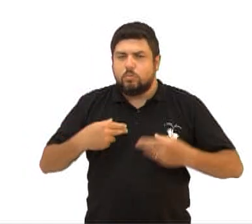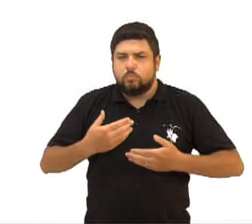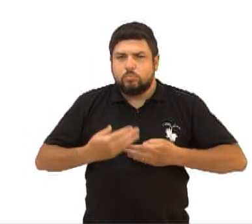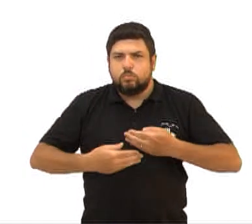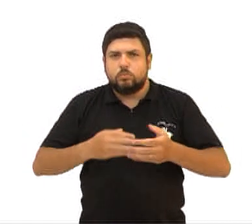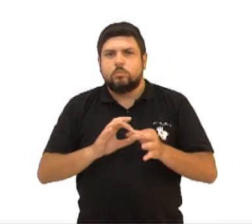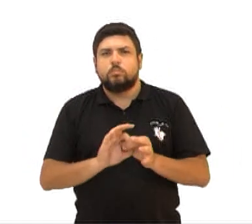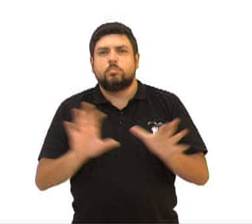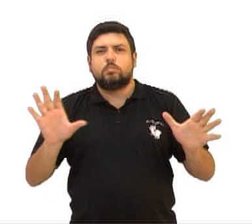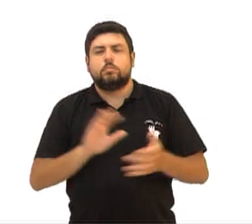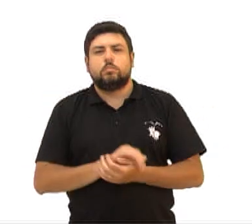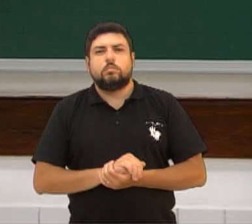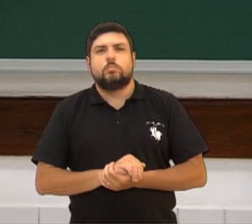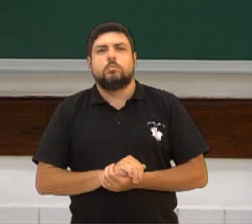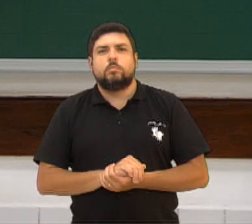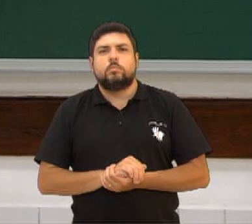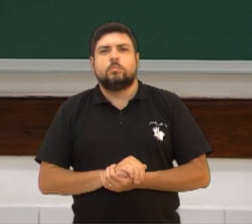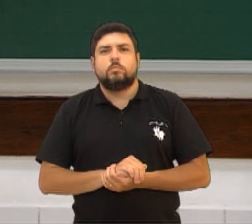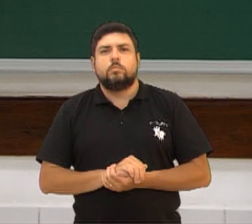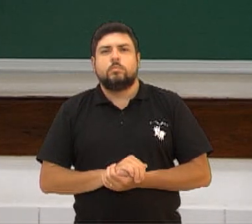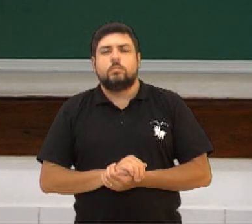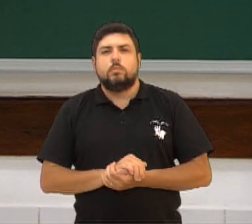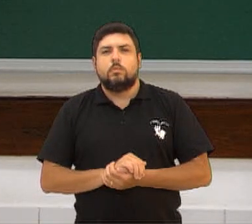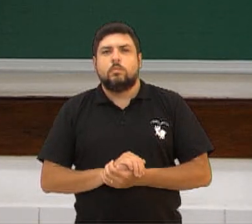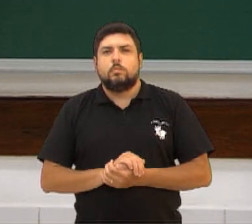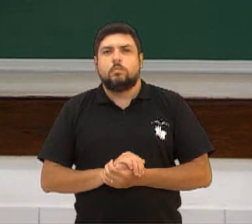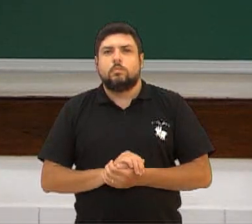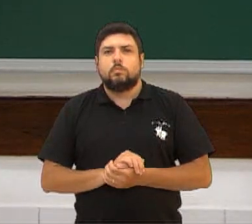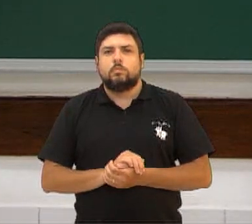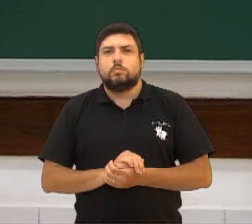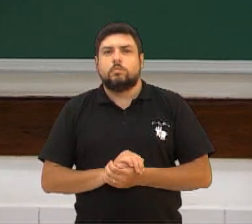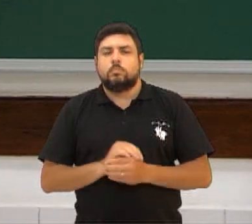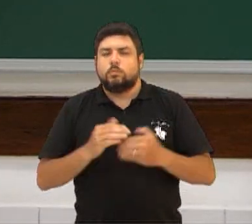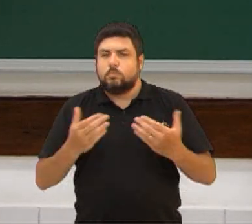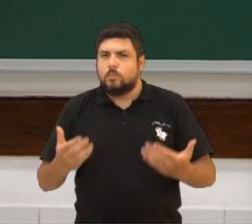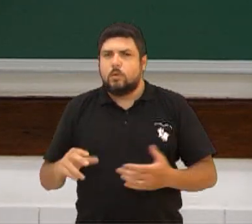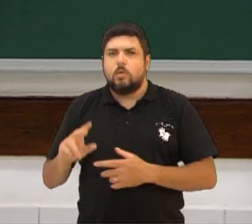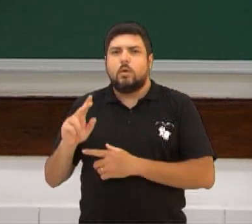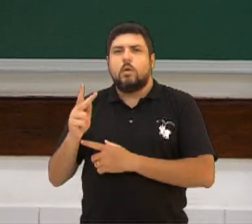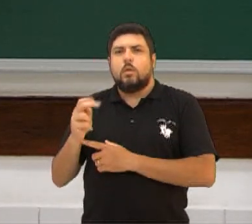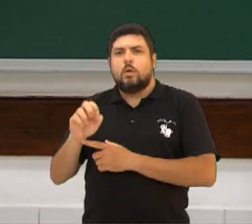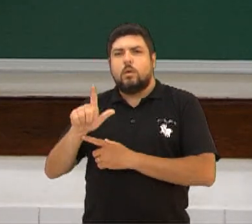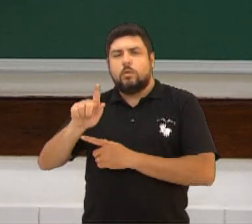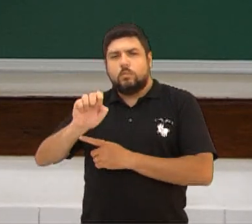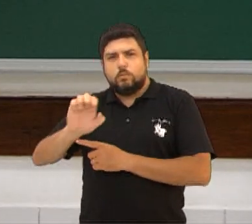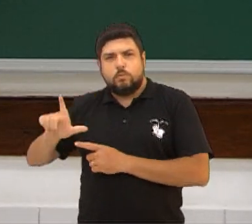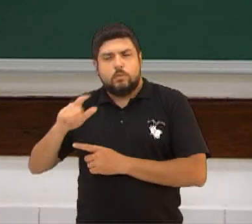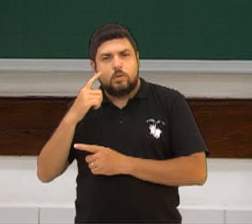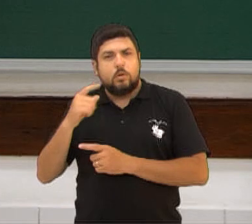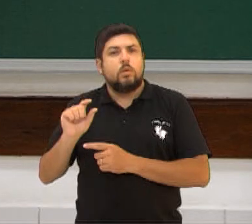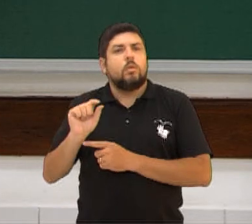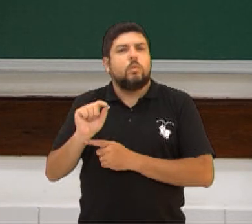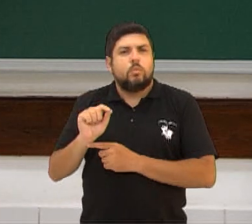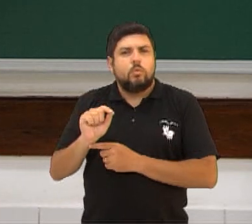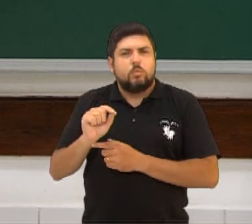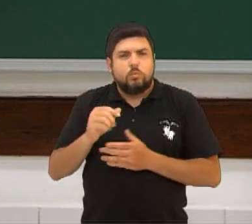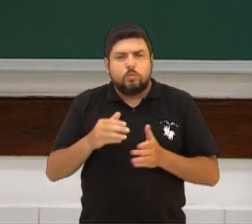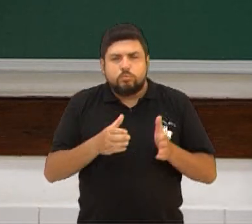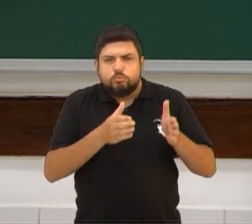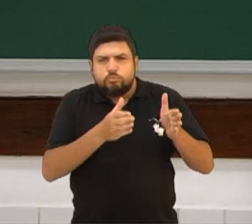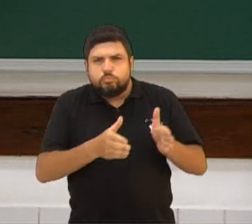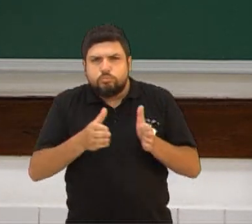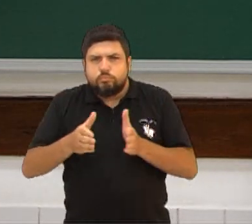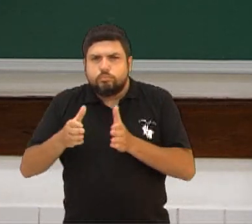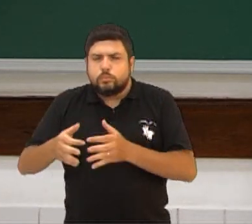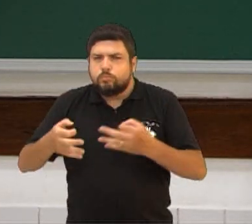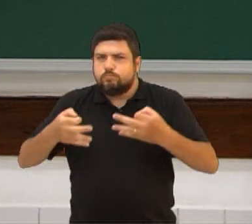liberdade. Então, pessoal, o Hegel é um autor que a gente chama de sistemático. Por quê? Porque ele cria